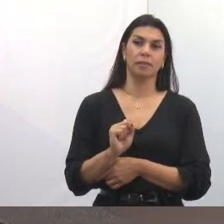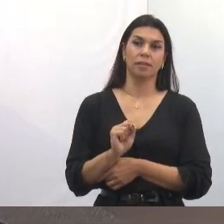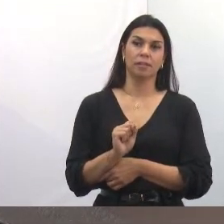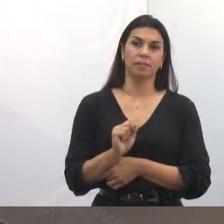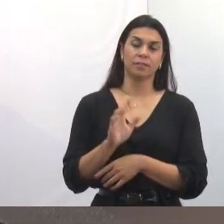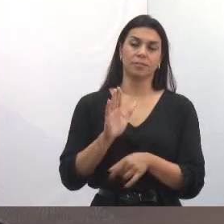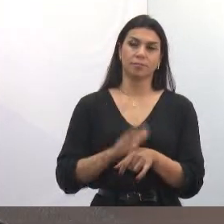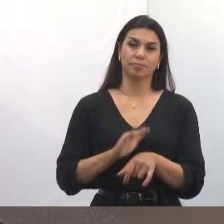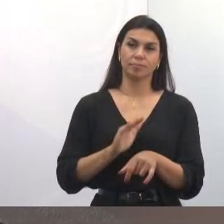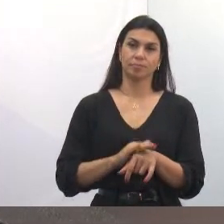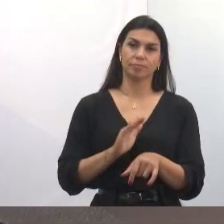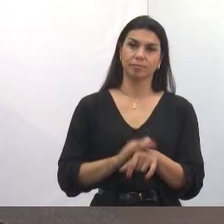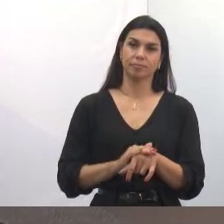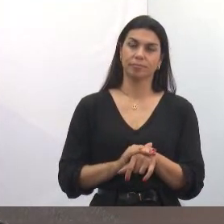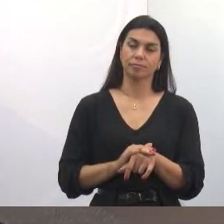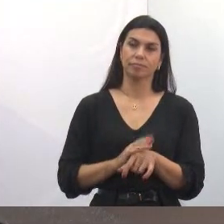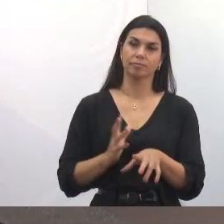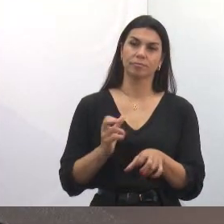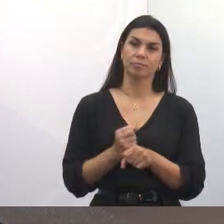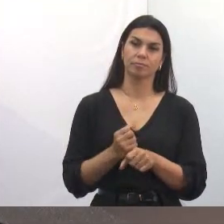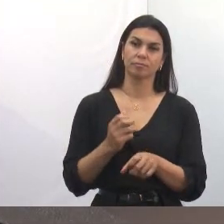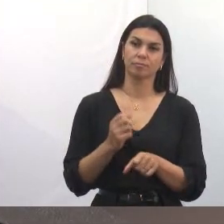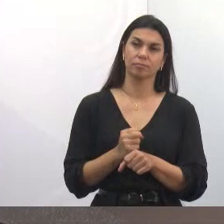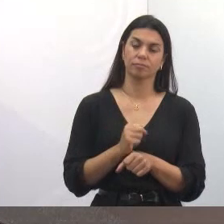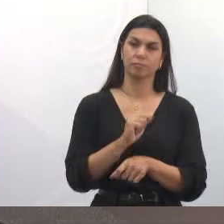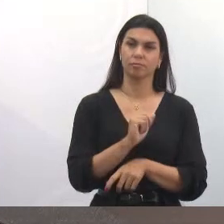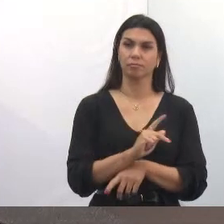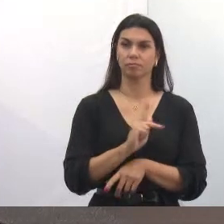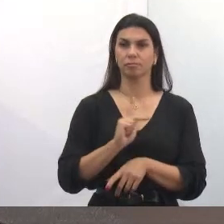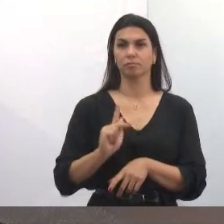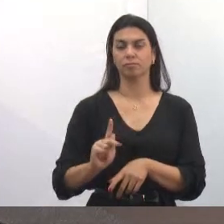Perfazem os seguintes montantes: aposentados